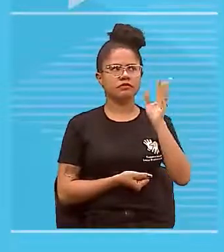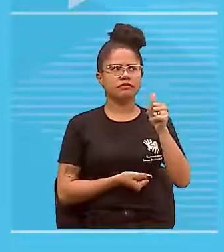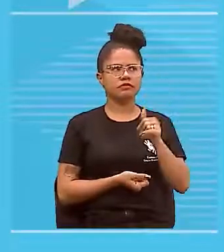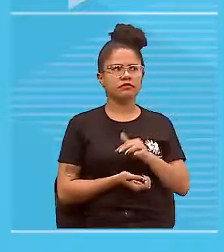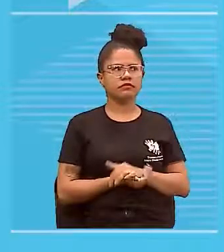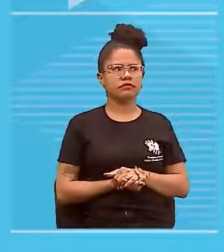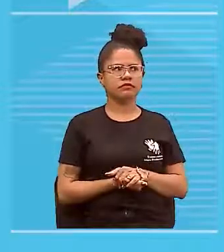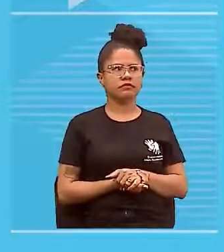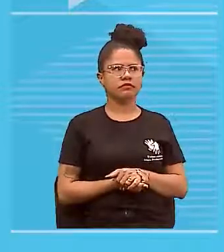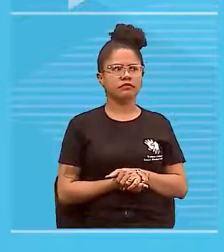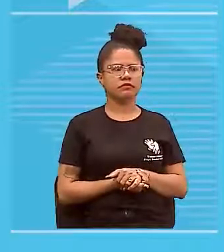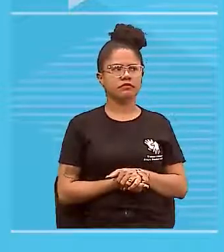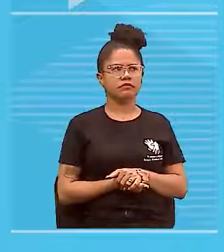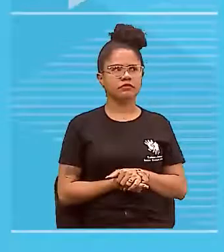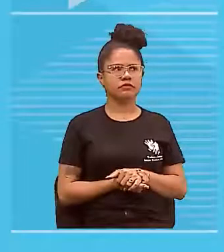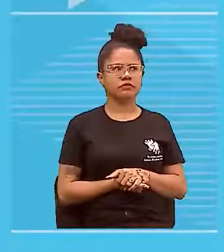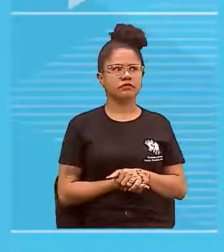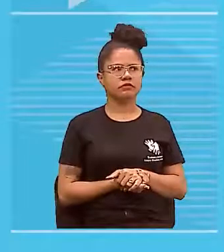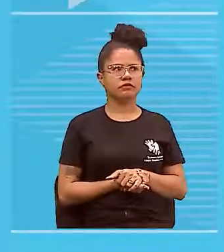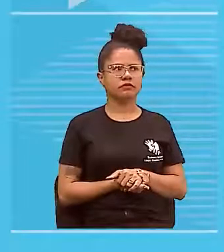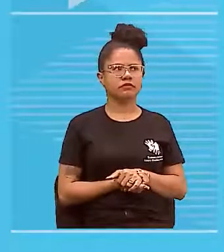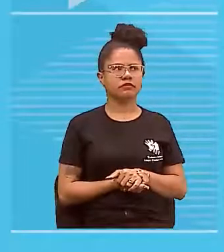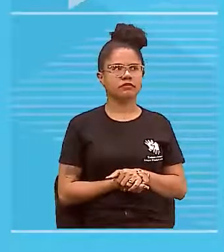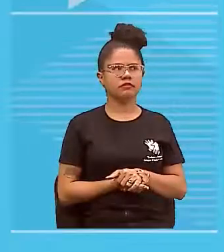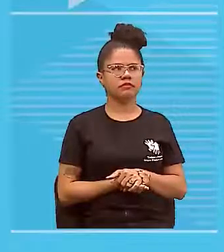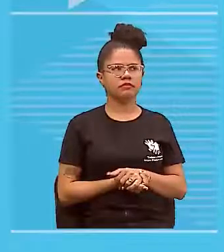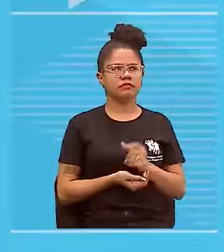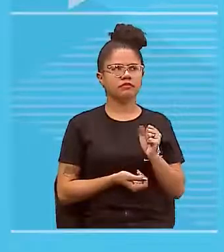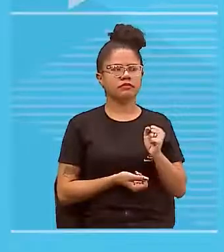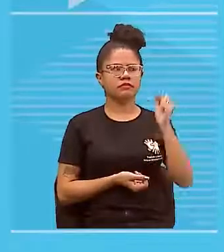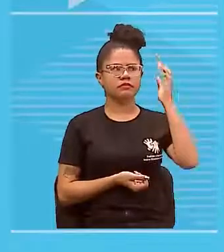é a leitura que dá para se fazer que